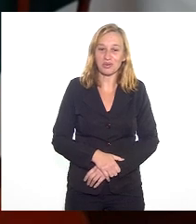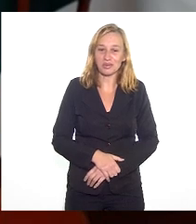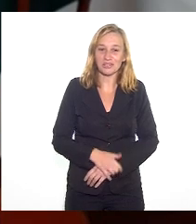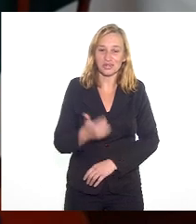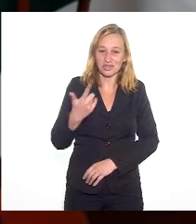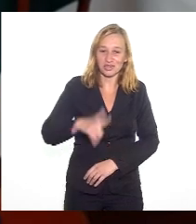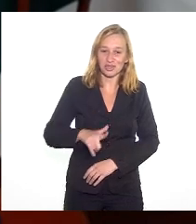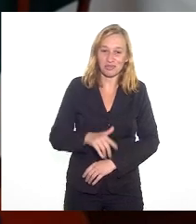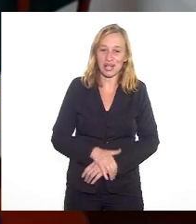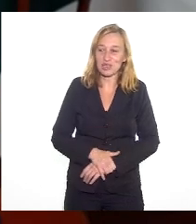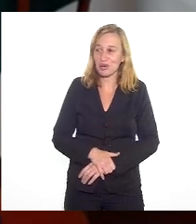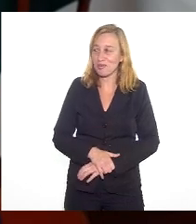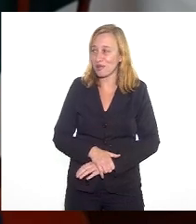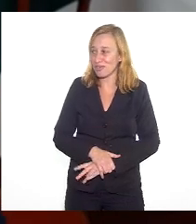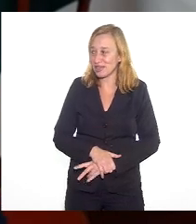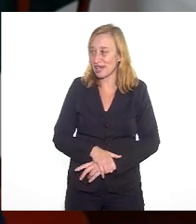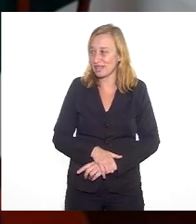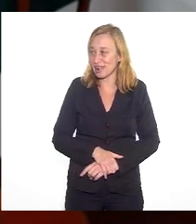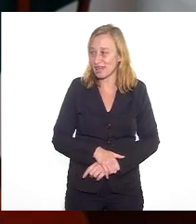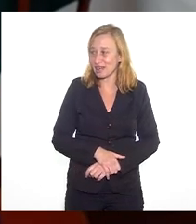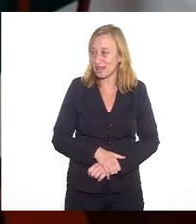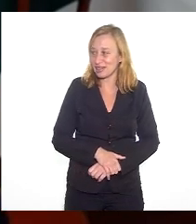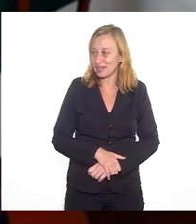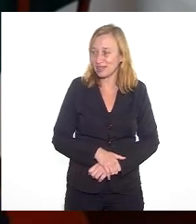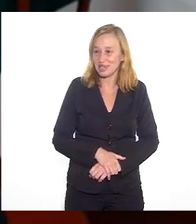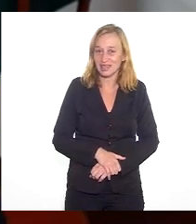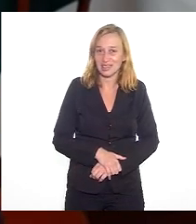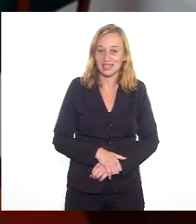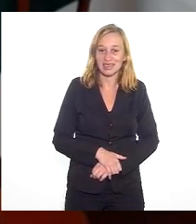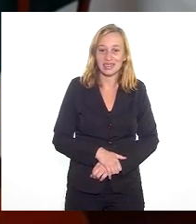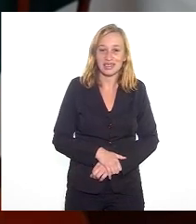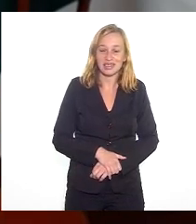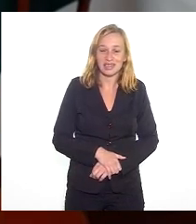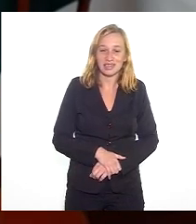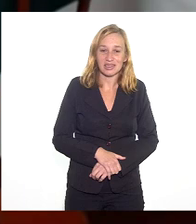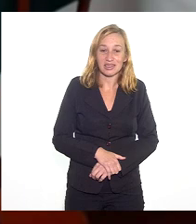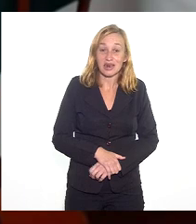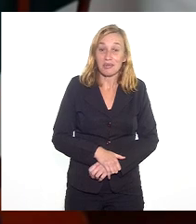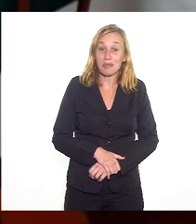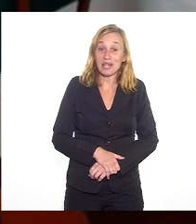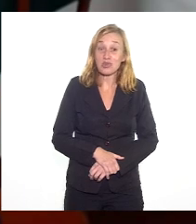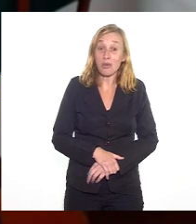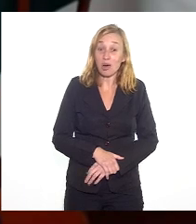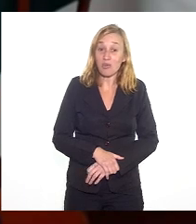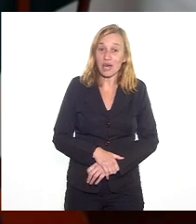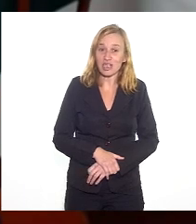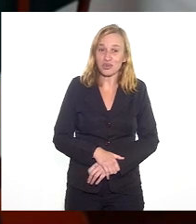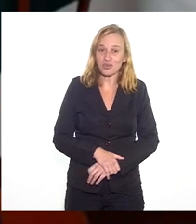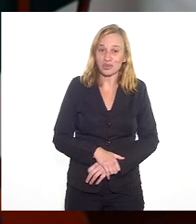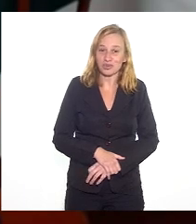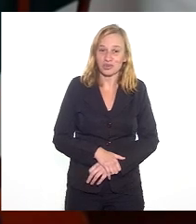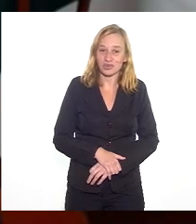vez, eu pedi à Secretaria de Fazenda, por exemplo, para